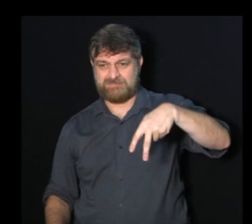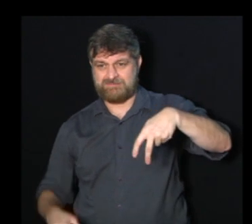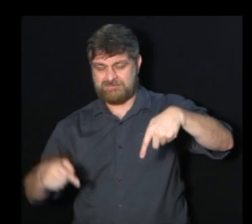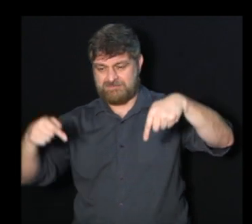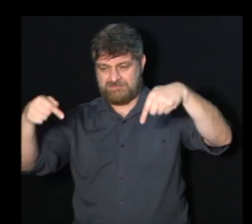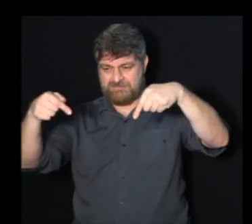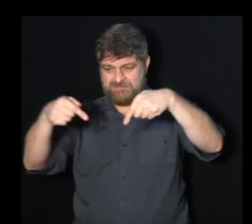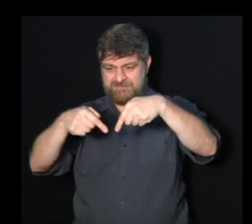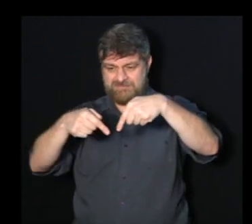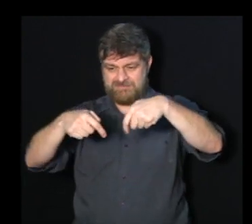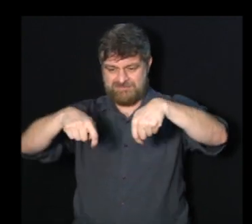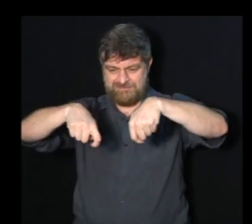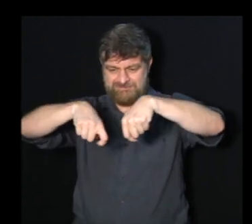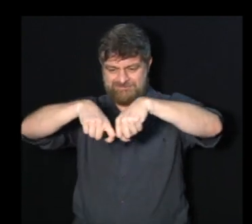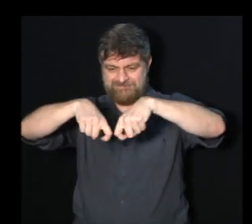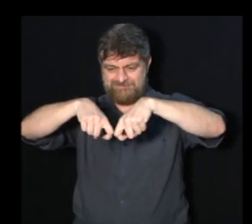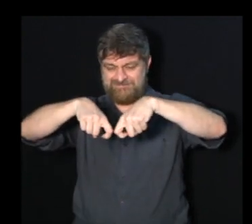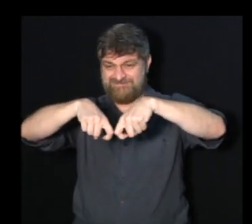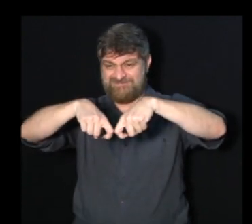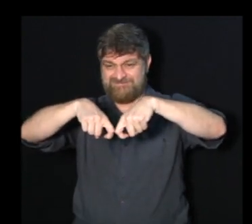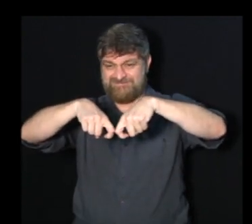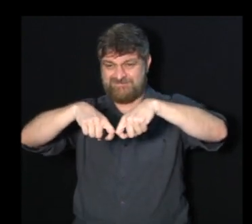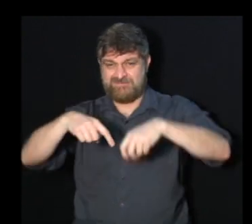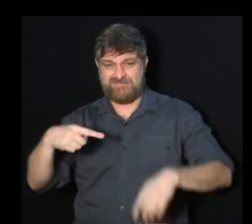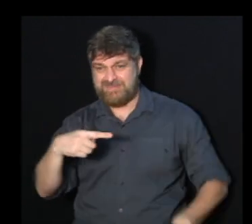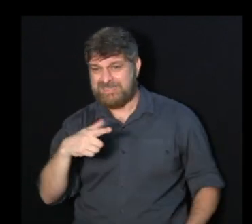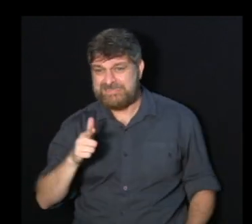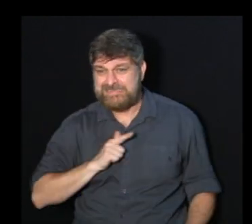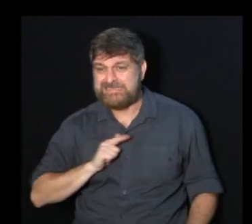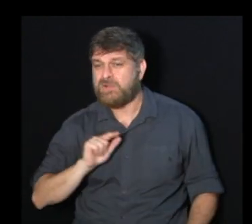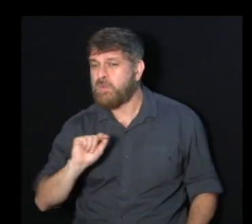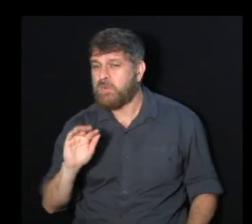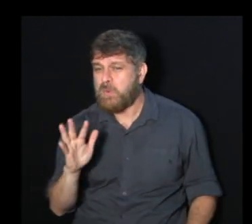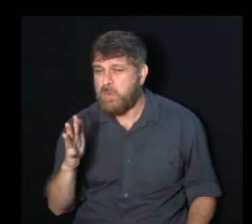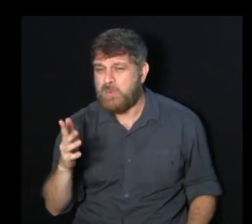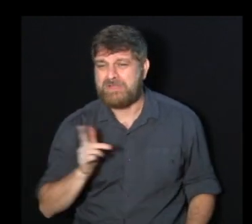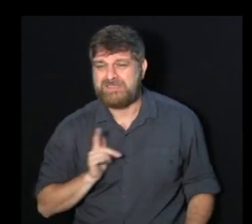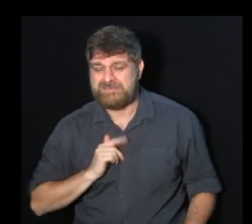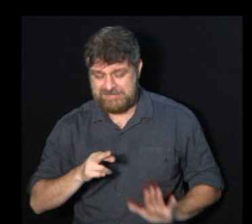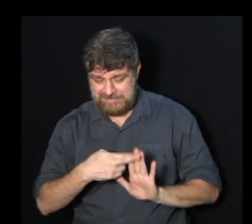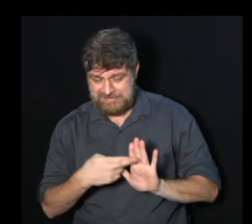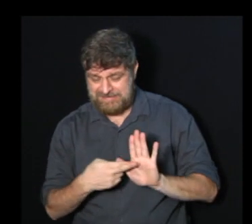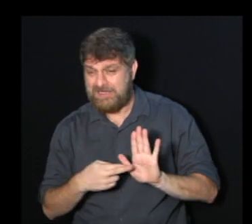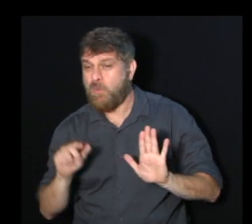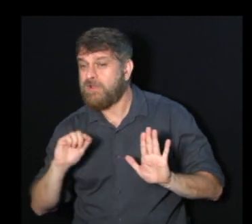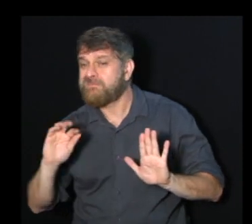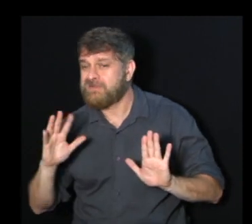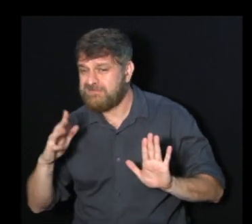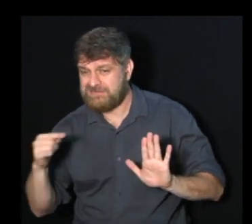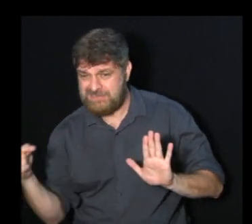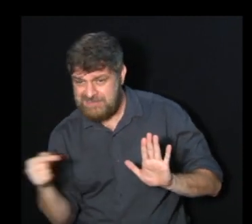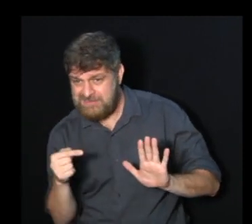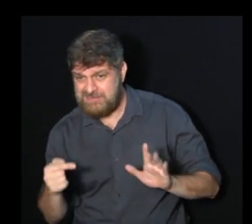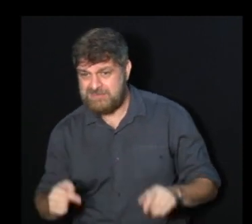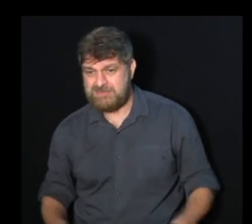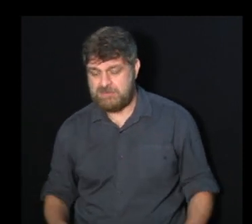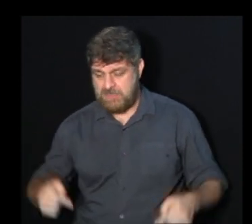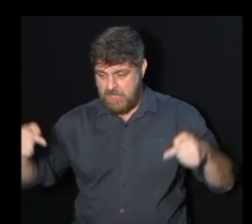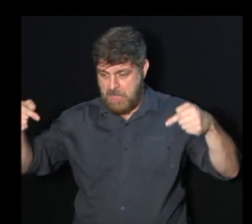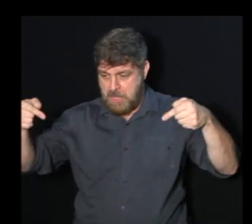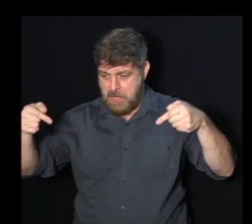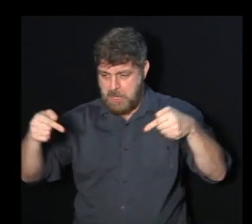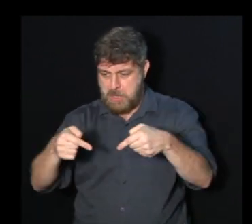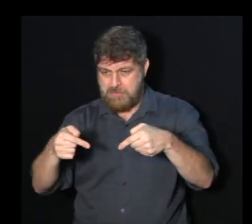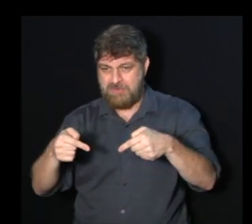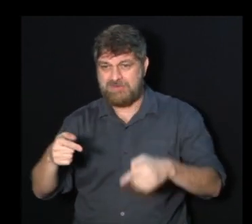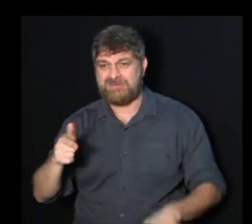joelho com joelho, sabe? A tendência, não é via de regra, mas a tendência desse tipo de joelho é